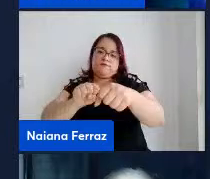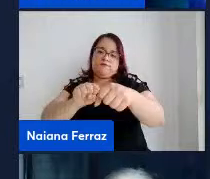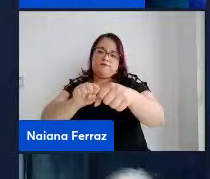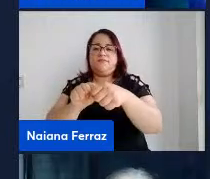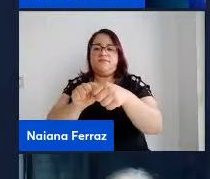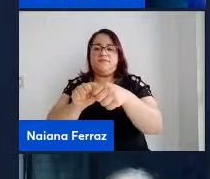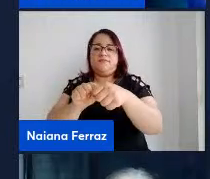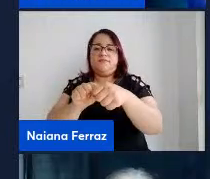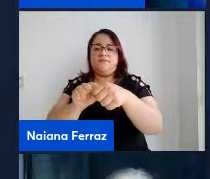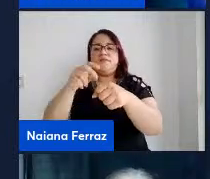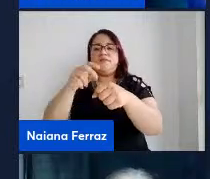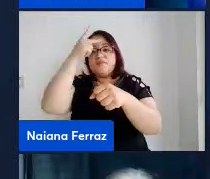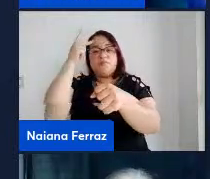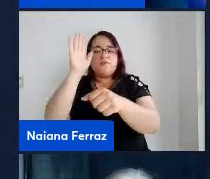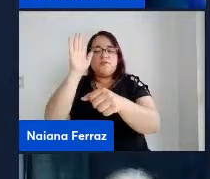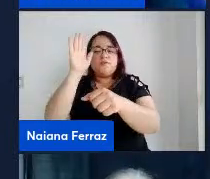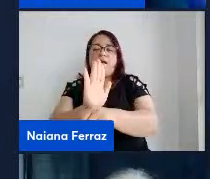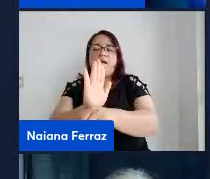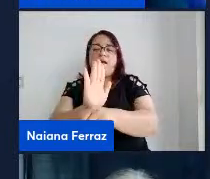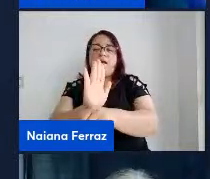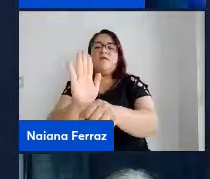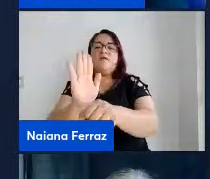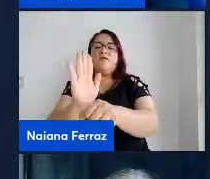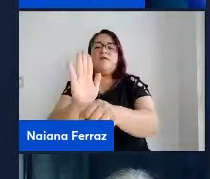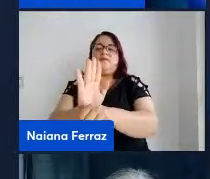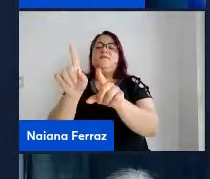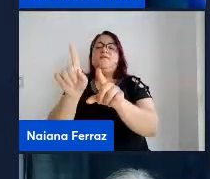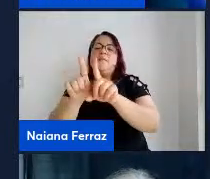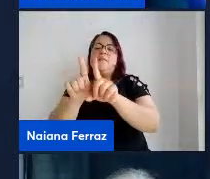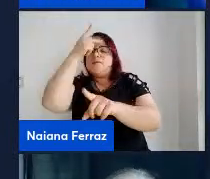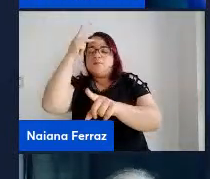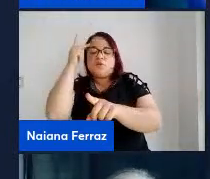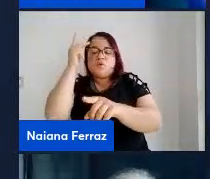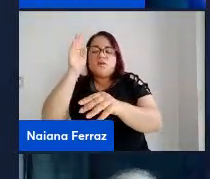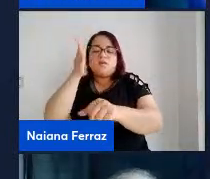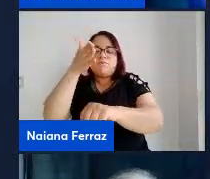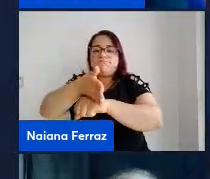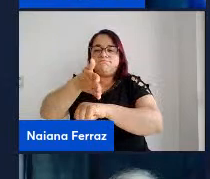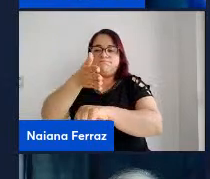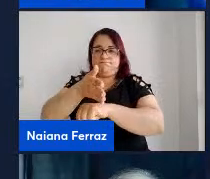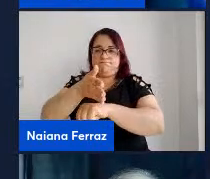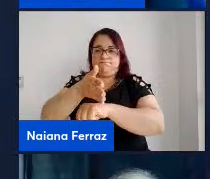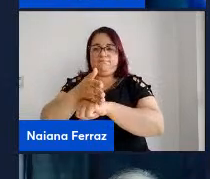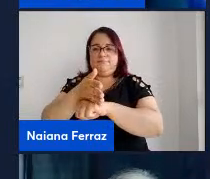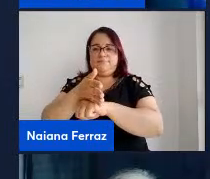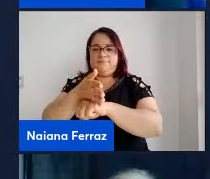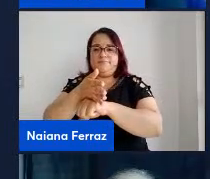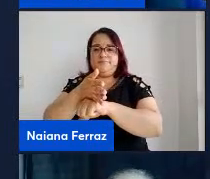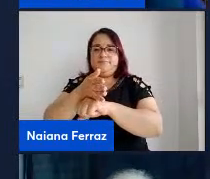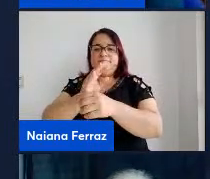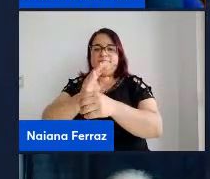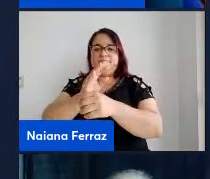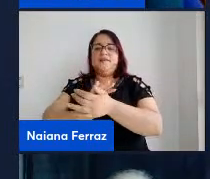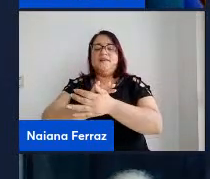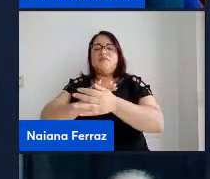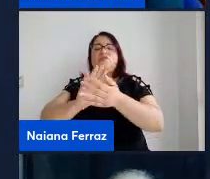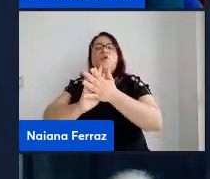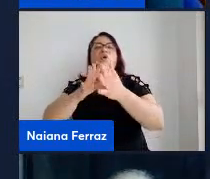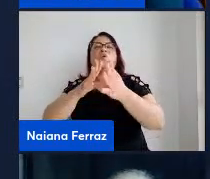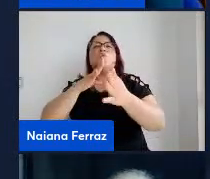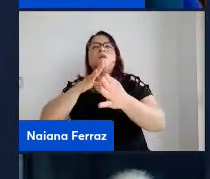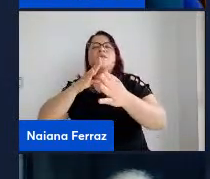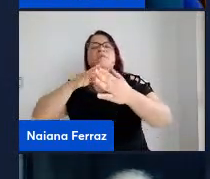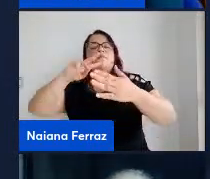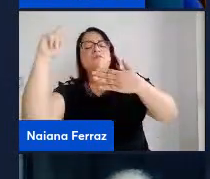participantes, pois geradora de interfaces no conhecimento. Acho que isso tem